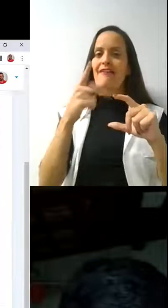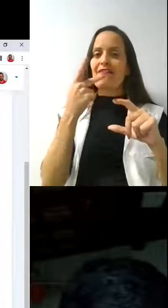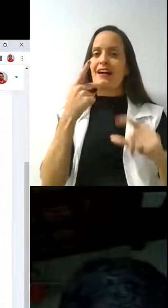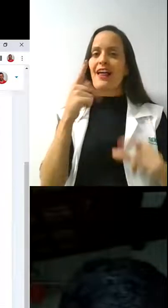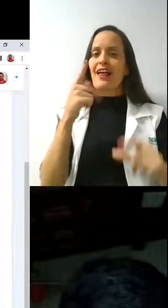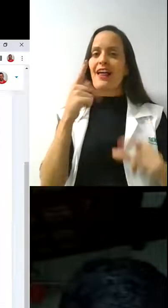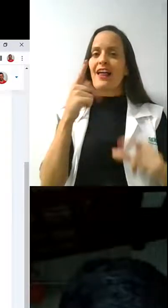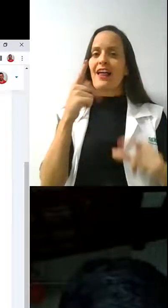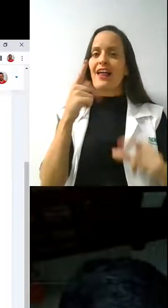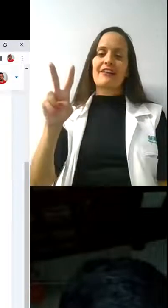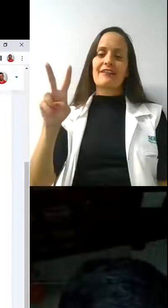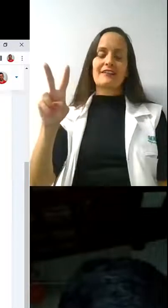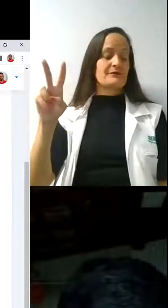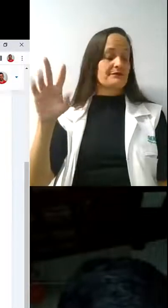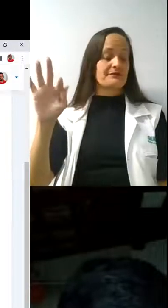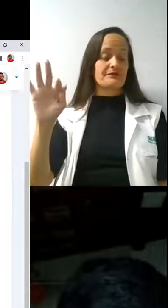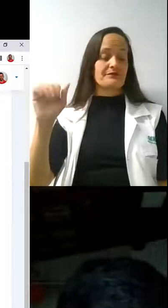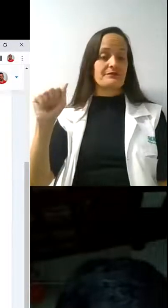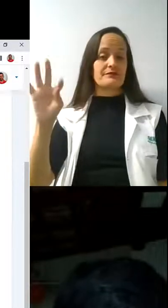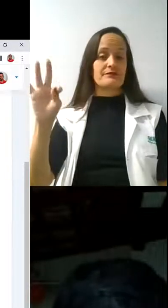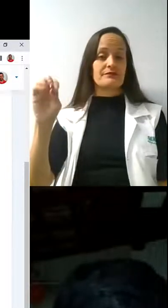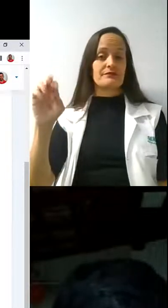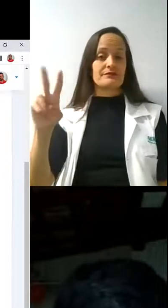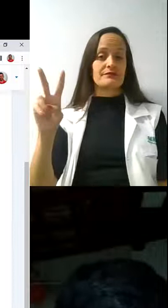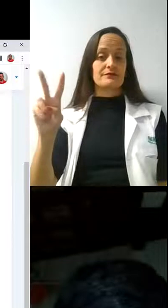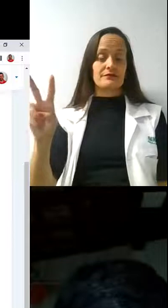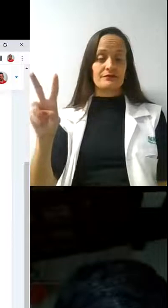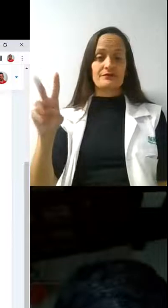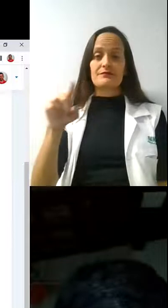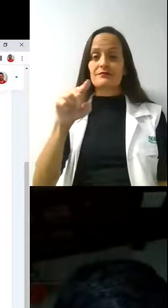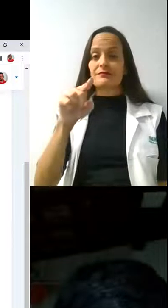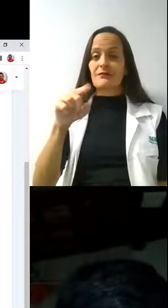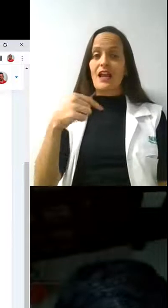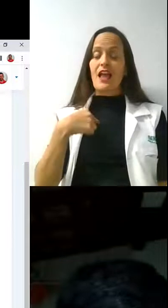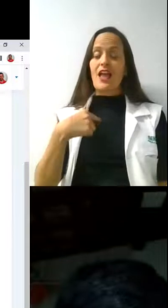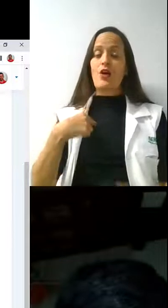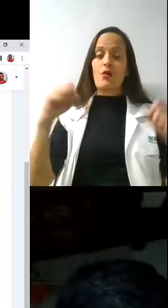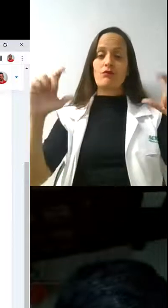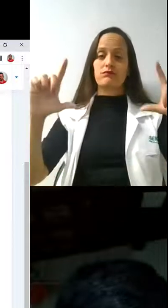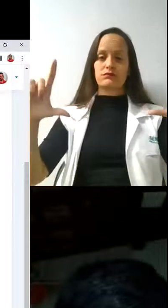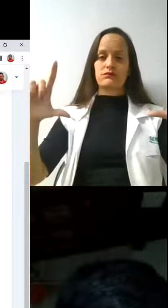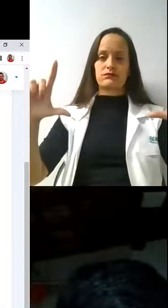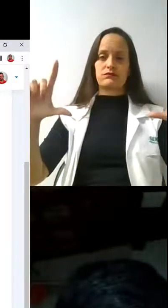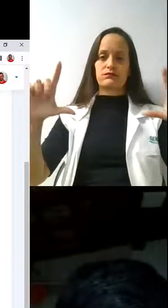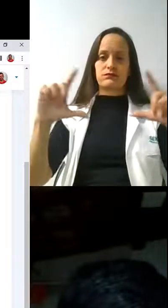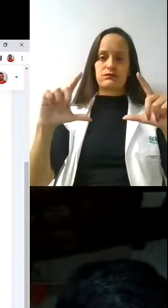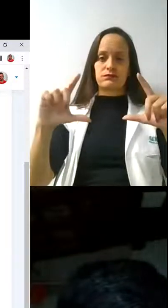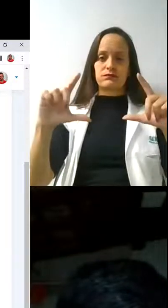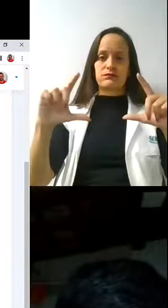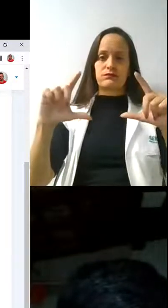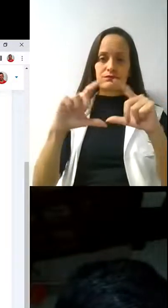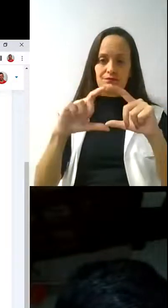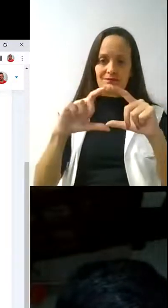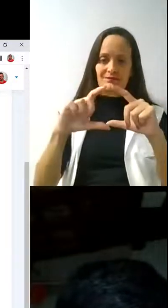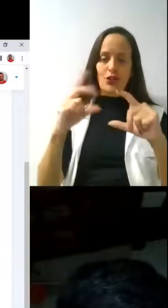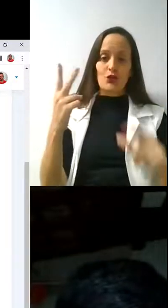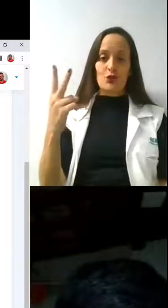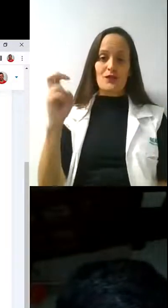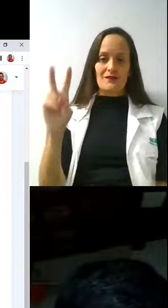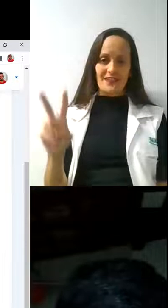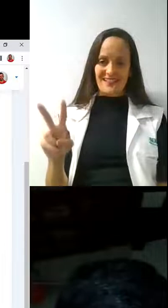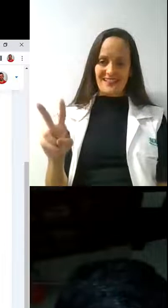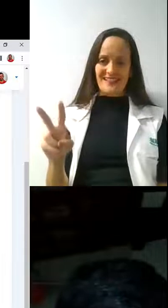dizer o quê? Que cada unidade de medida que eu tinha foi reduzido pela metade, foi reduzido por 2, né? Ou seja,